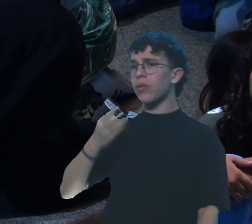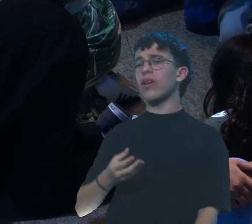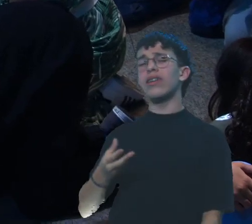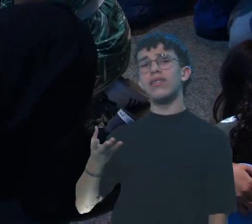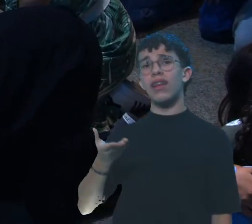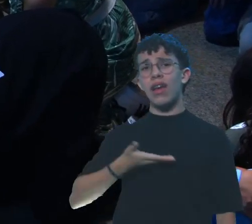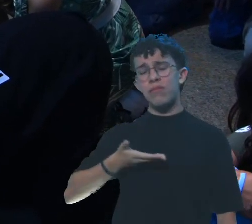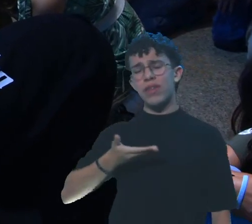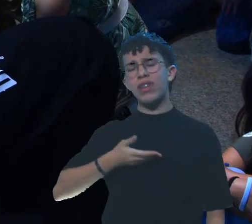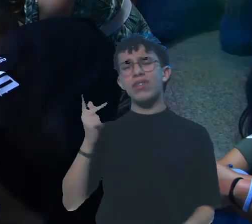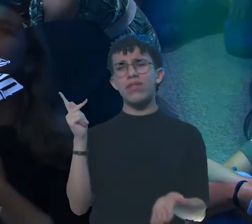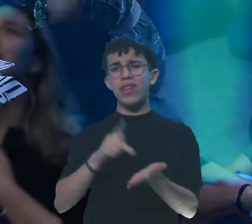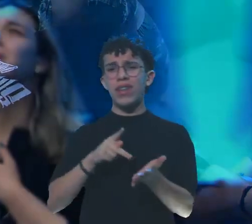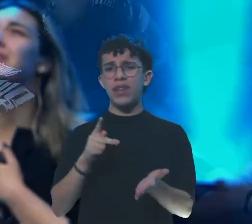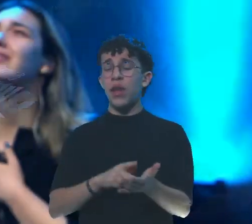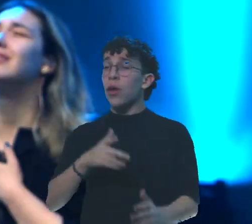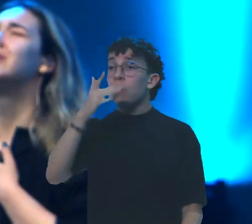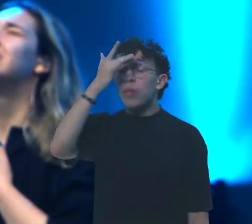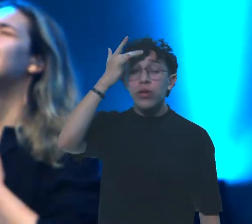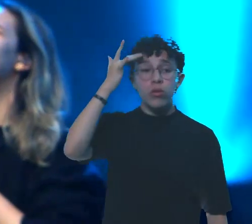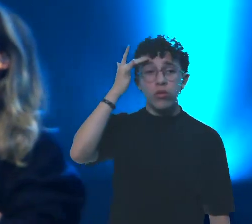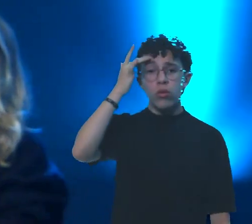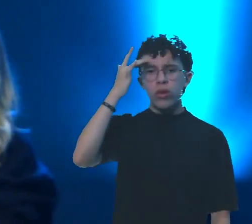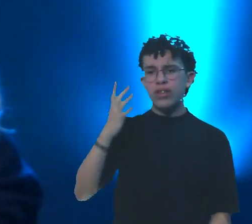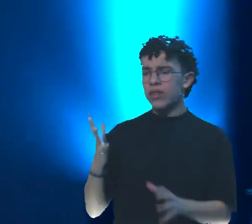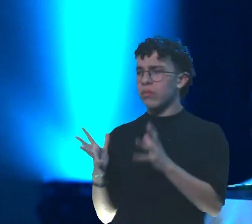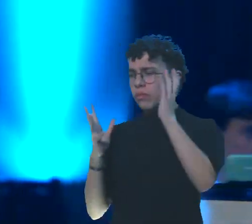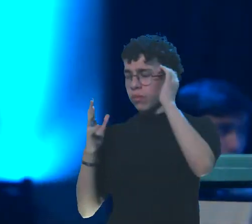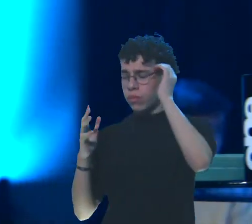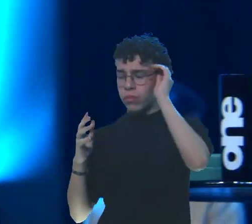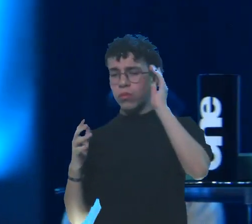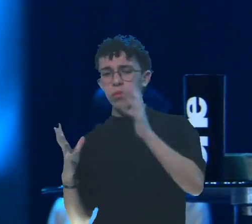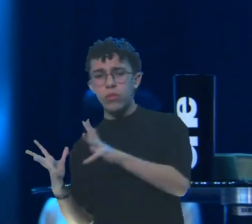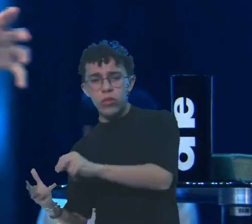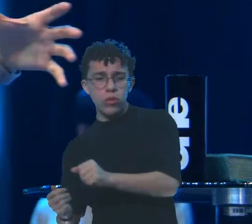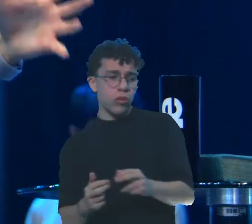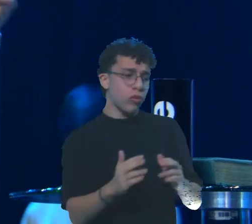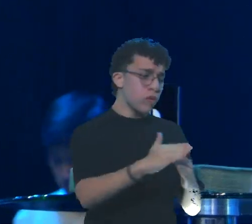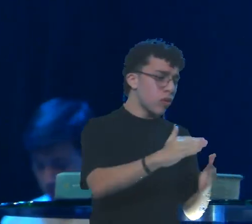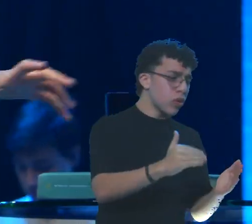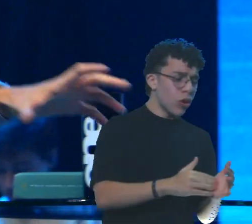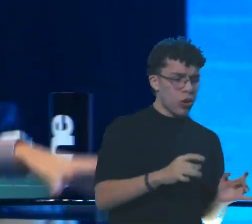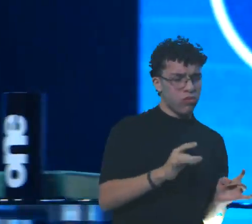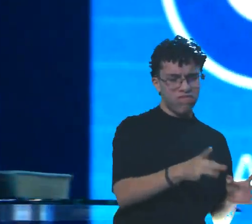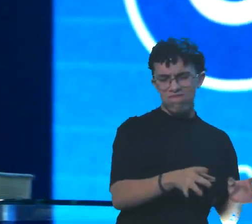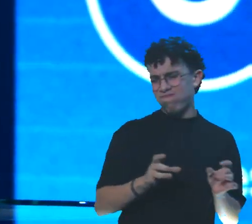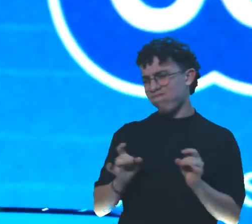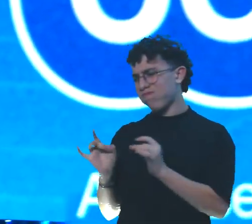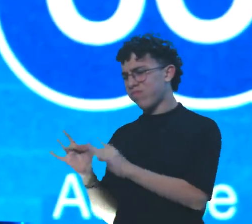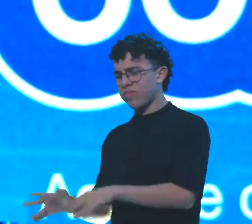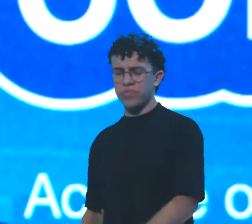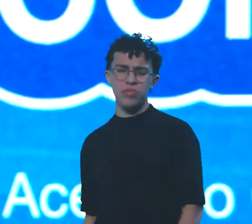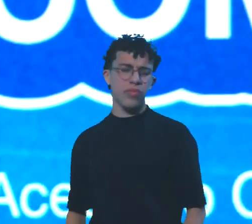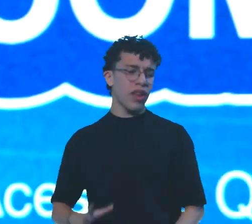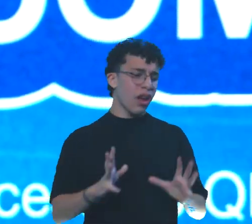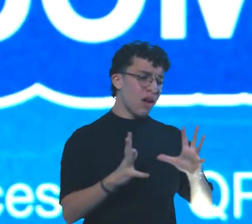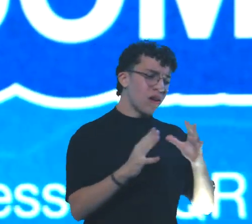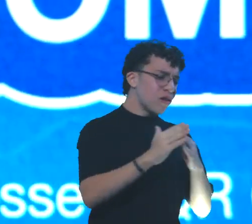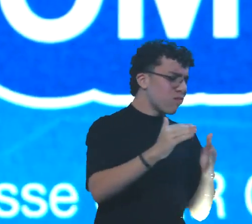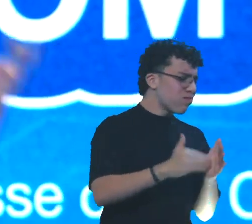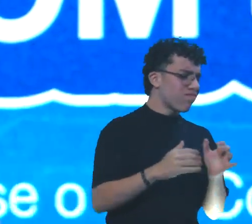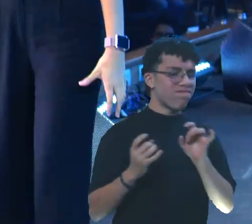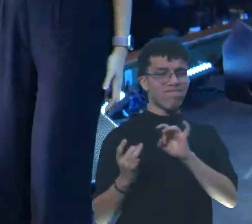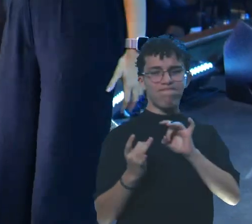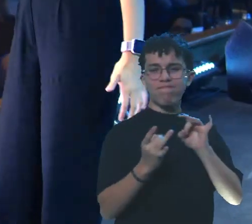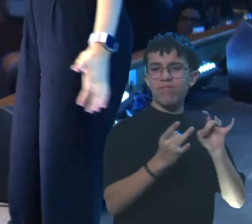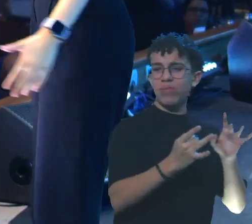se importam em deixar as recompensas terrenas, aqueles que não se importam em deixar tudo para trás, Deus, aqueles que